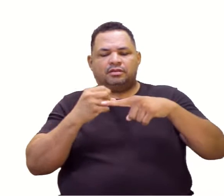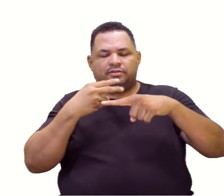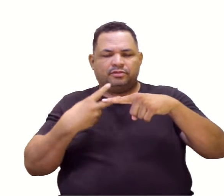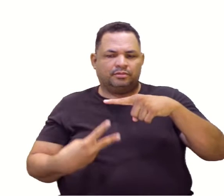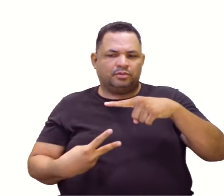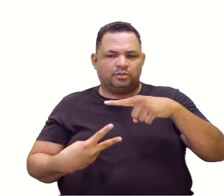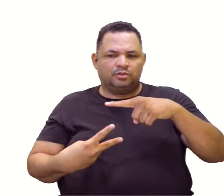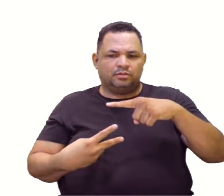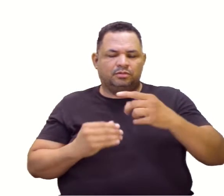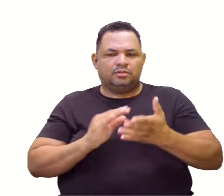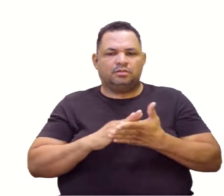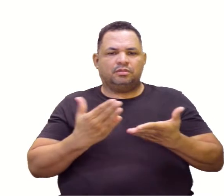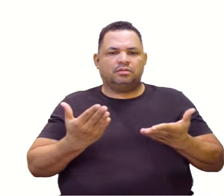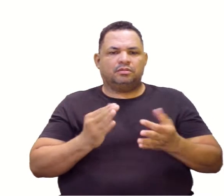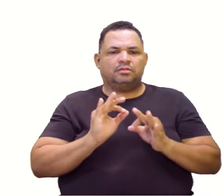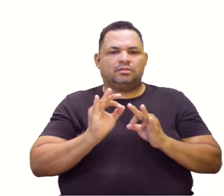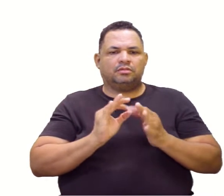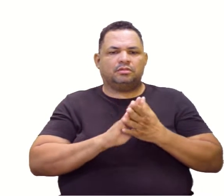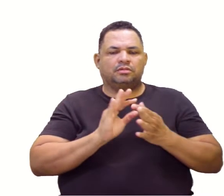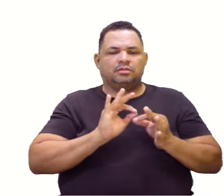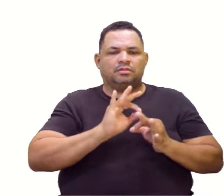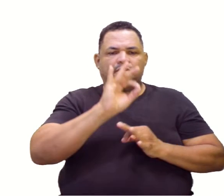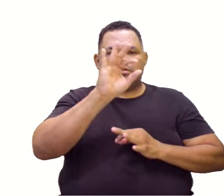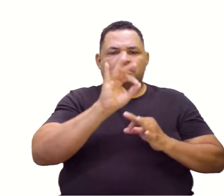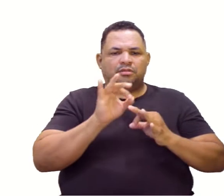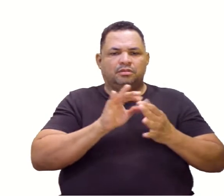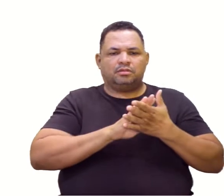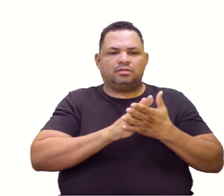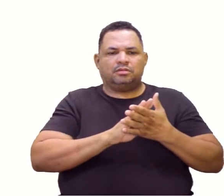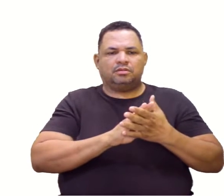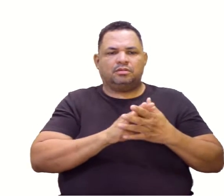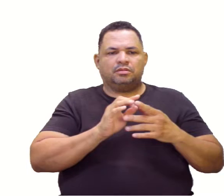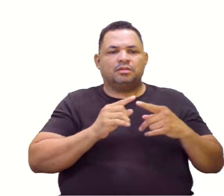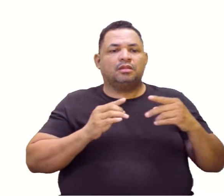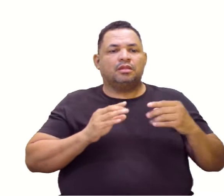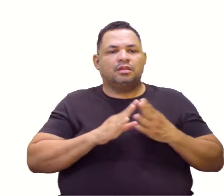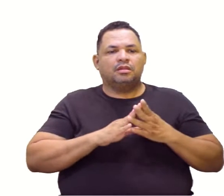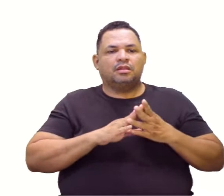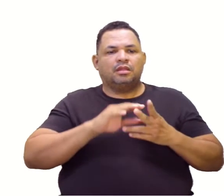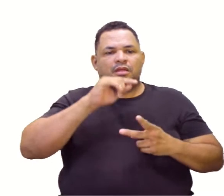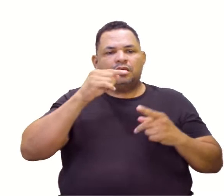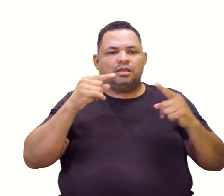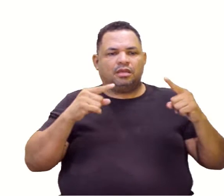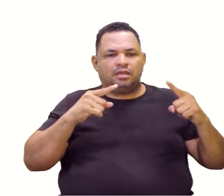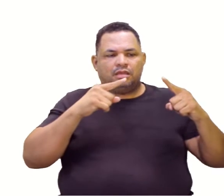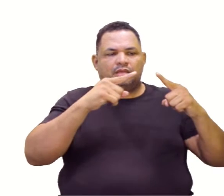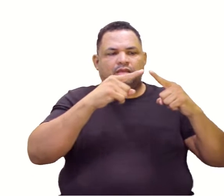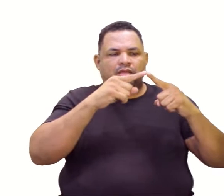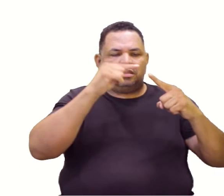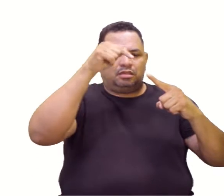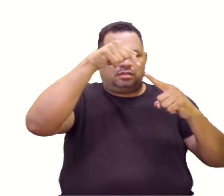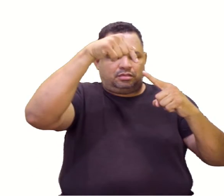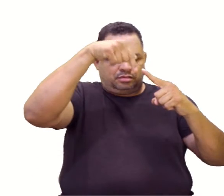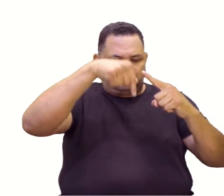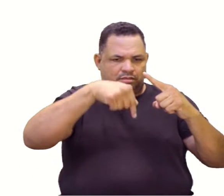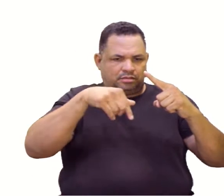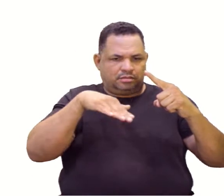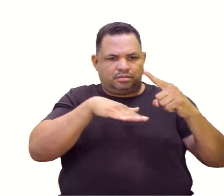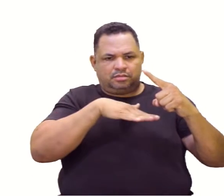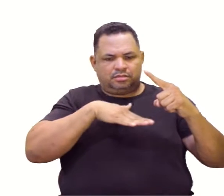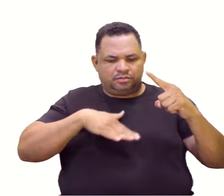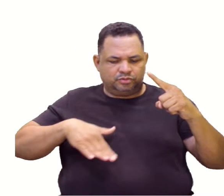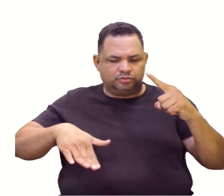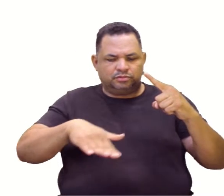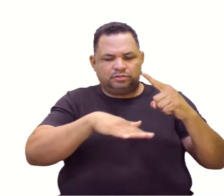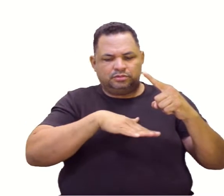a altura de um triângulo? É o comprimento de reta que vai do vértice mais alto até a superfície. Vai